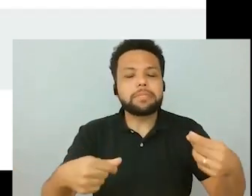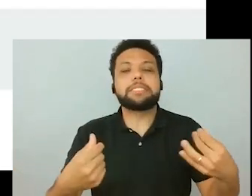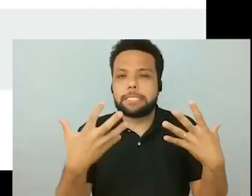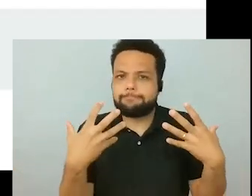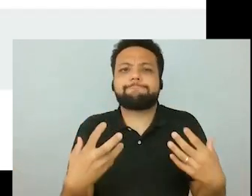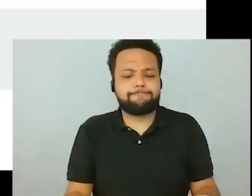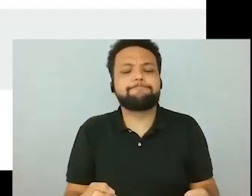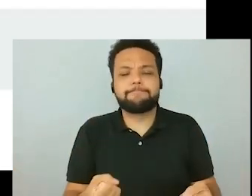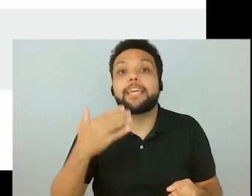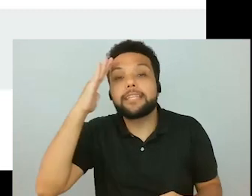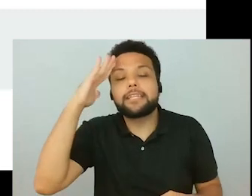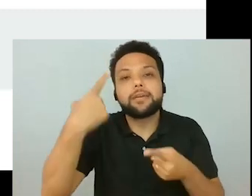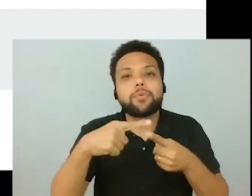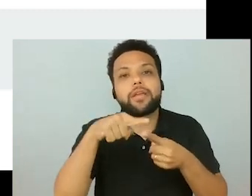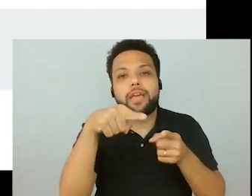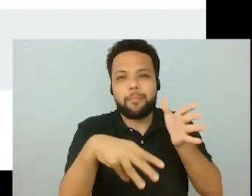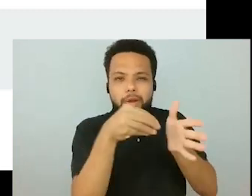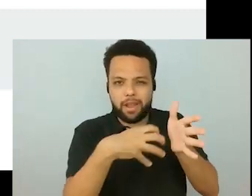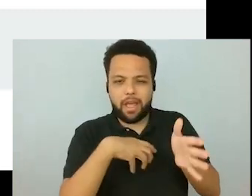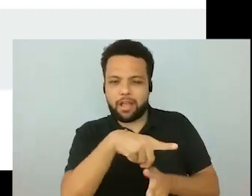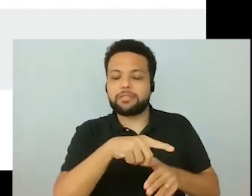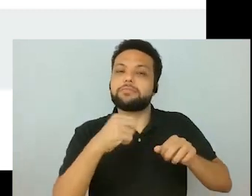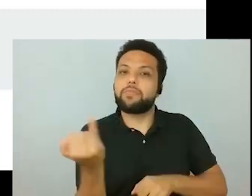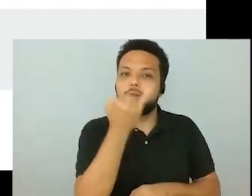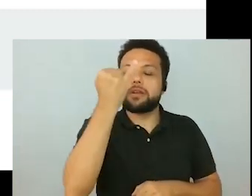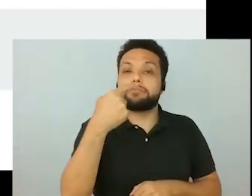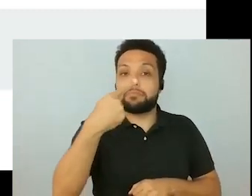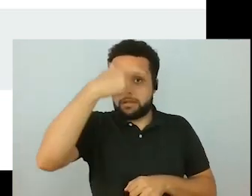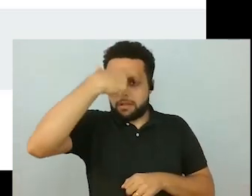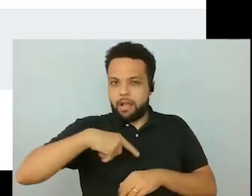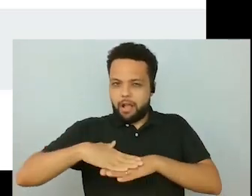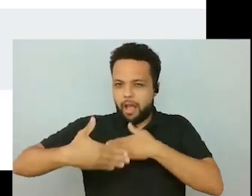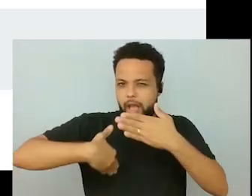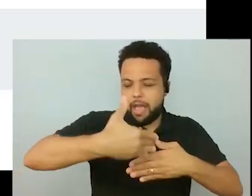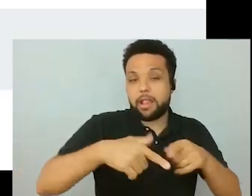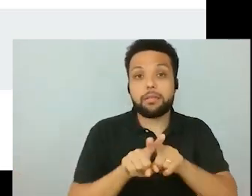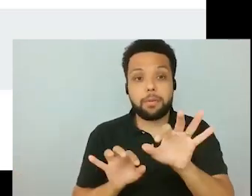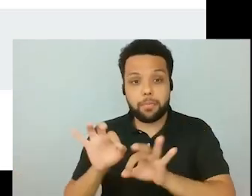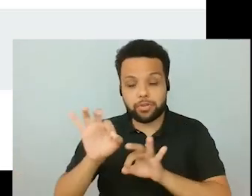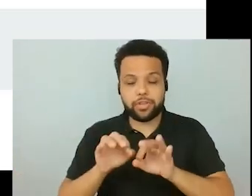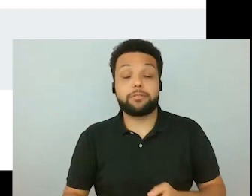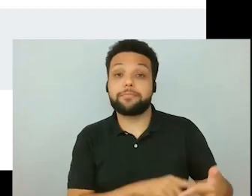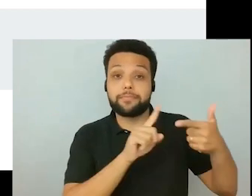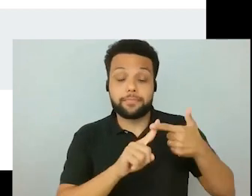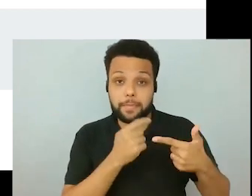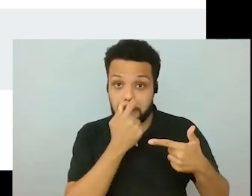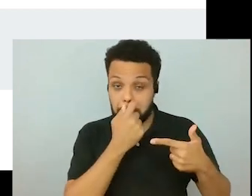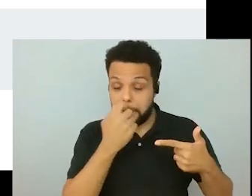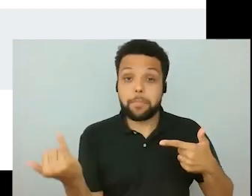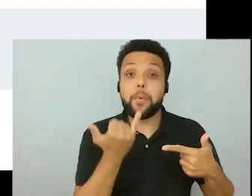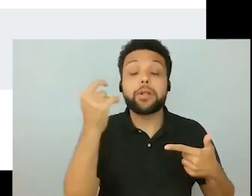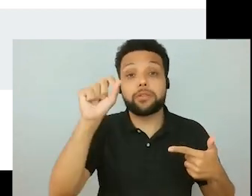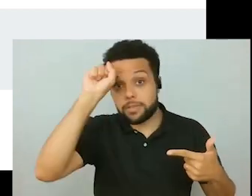entender por que ela é importante, o benefício, tanto para a sua carreira quanto para o projeto. É importante garantir que os stakeholders estejam de acordo